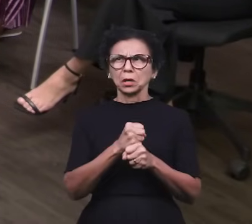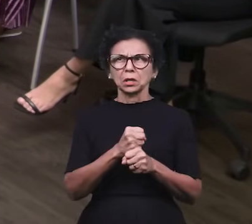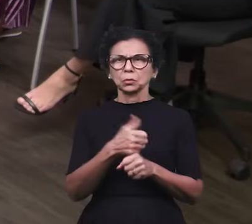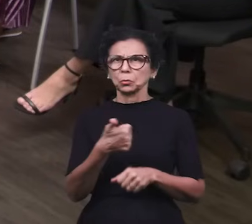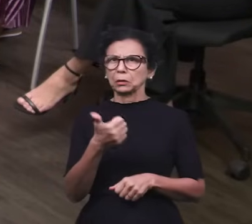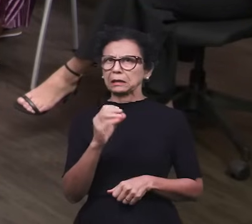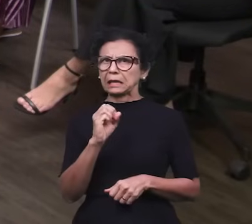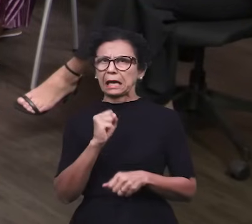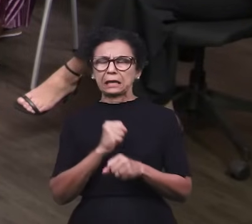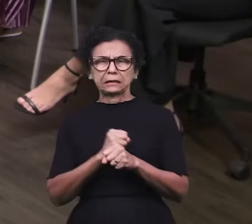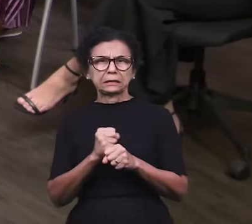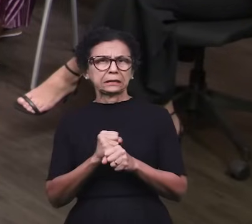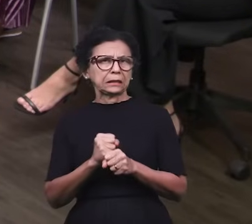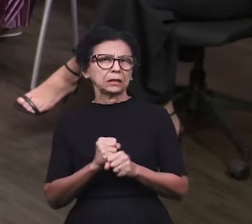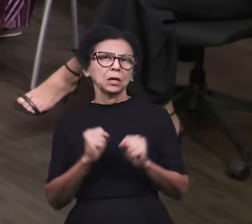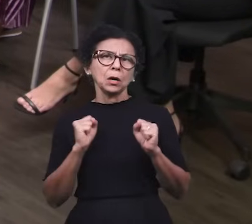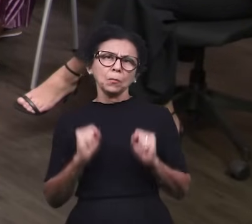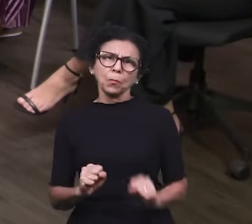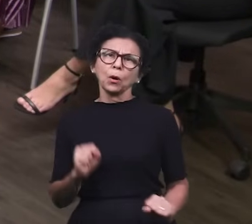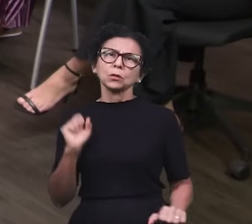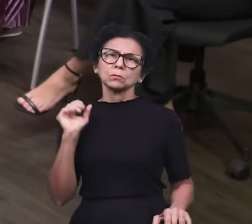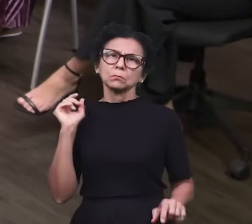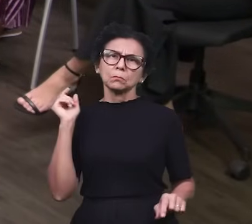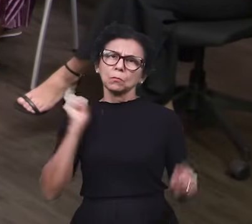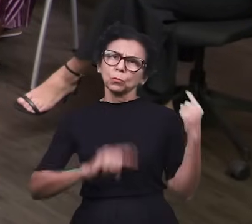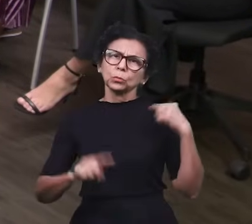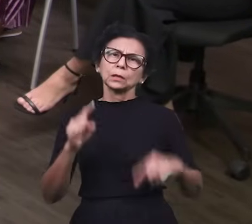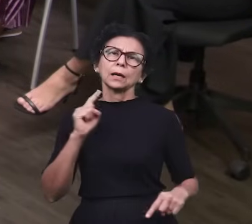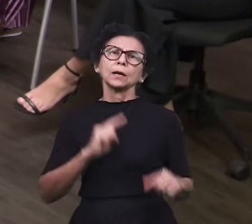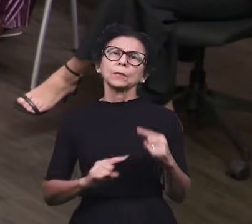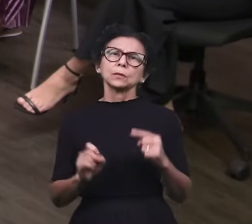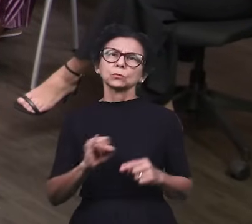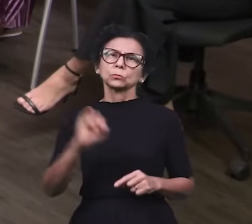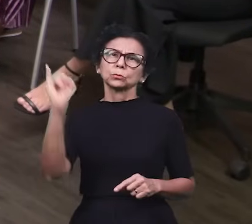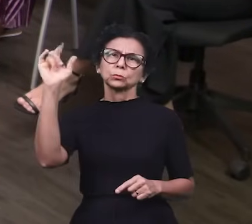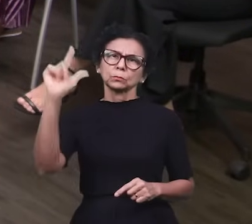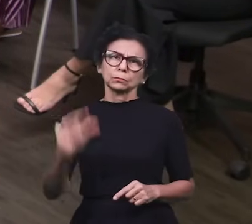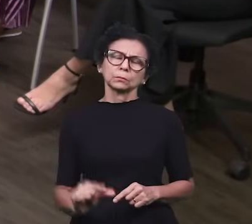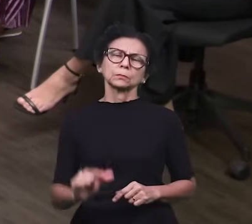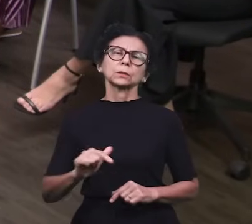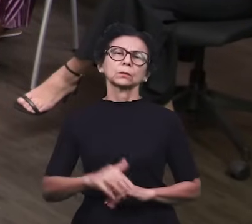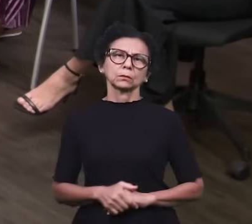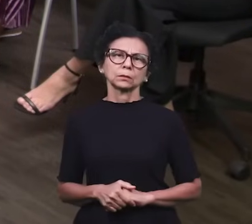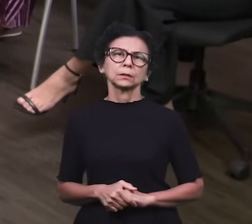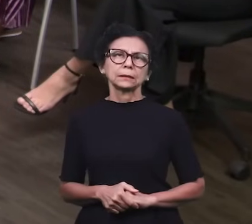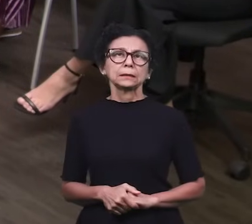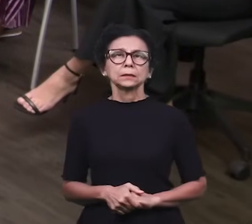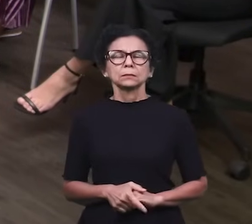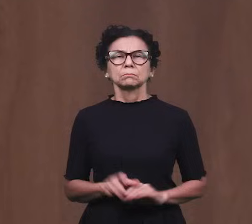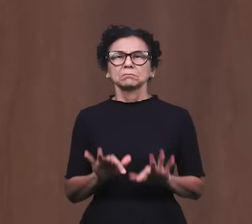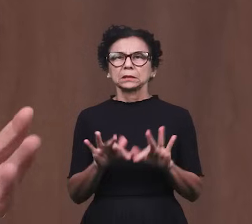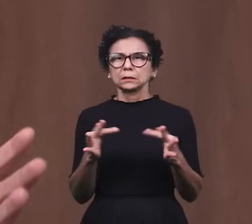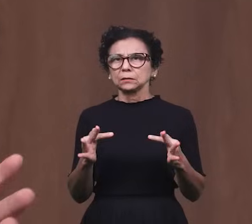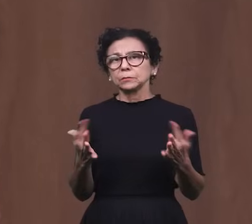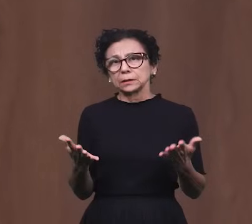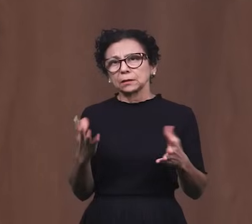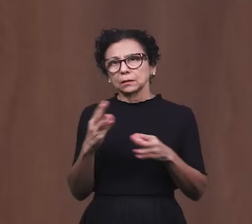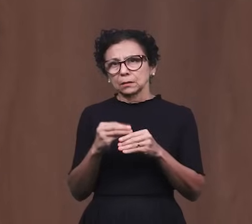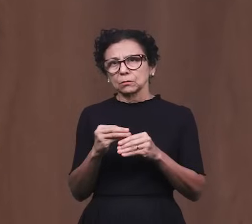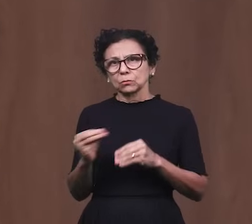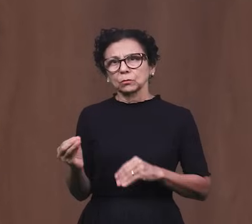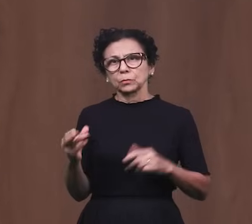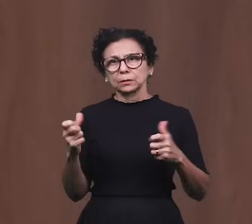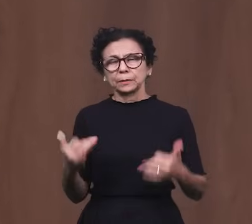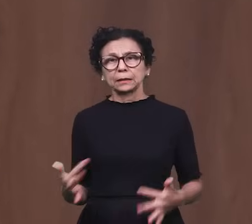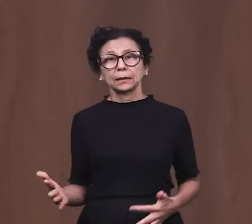anos, isso acontece de um dia para o outro também, só que, claro, num percentual muito mais baixo. É exatamente isso. De forma bem simples mesmo,